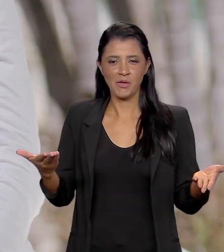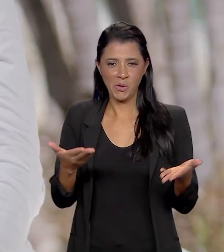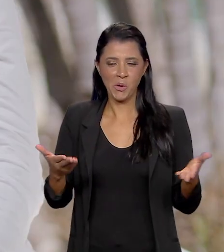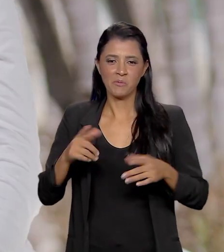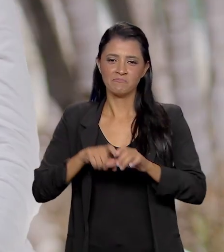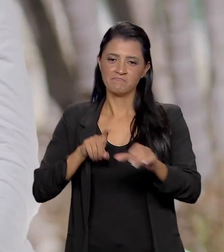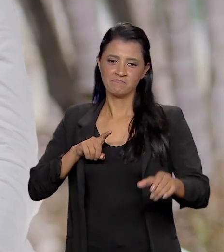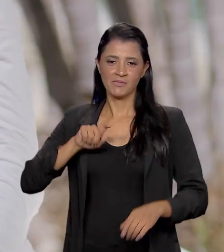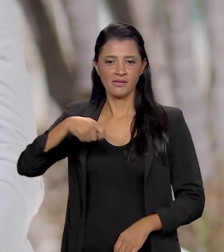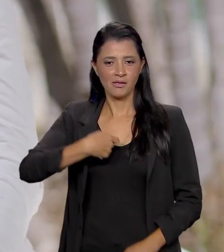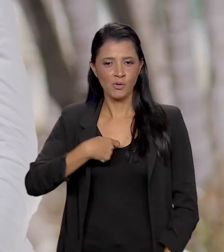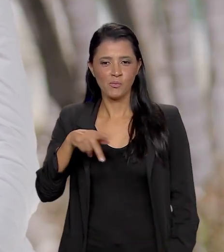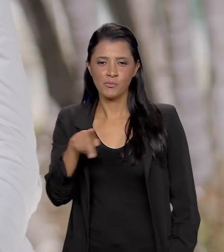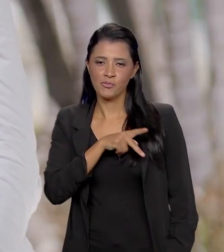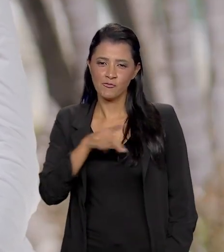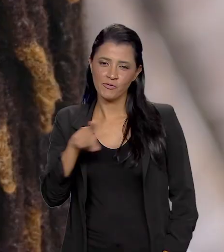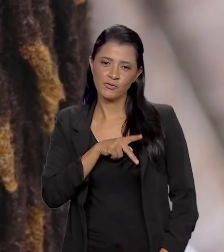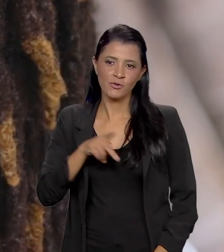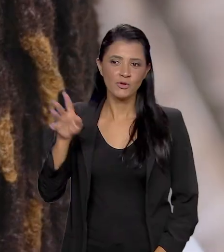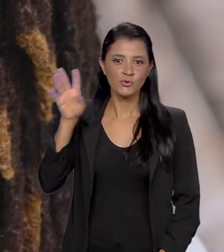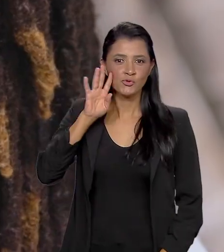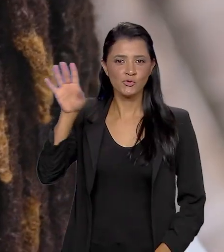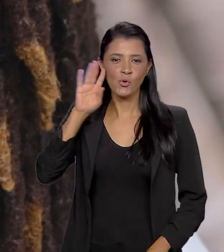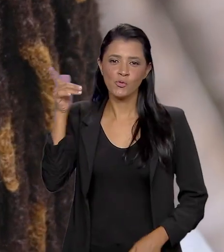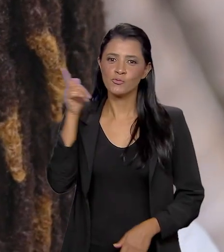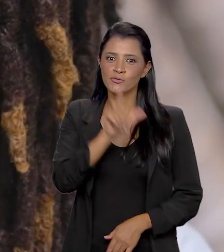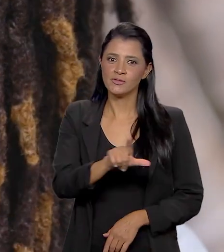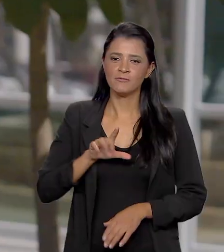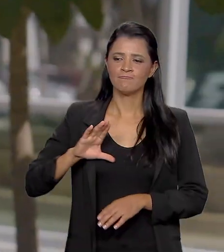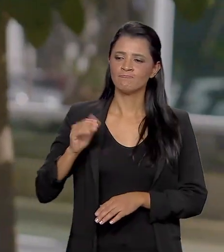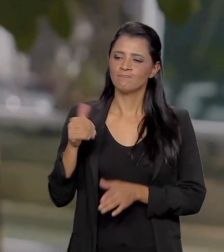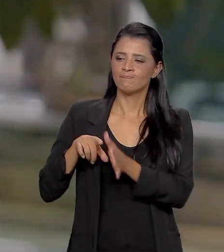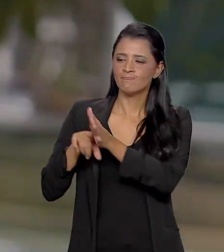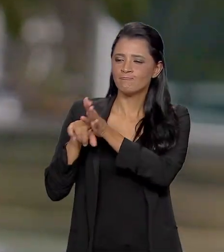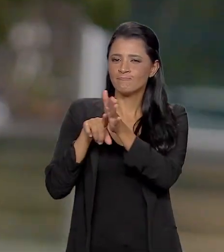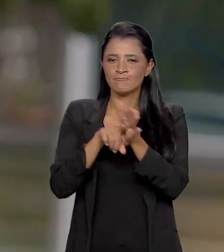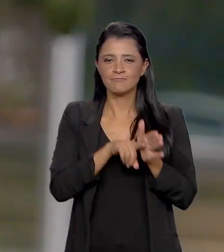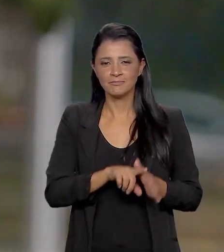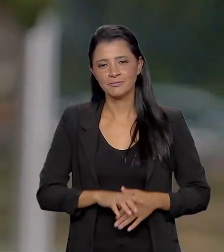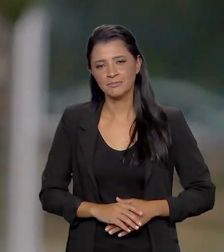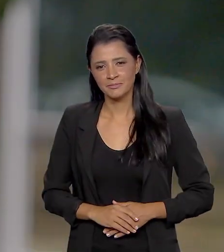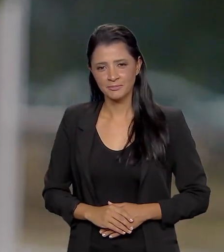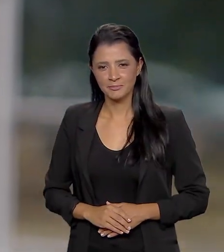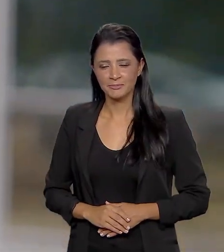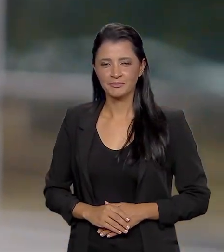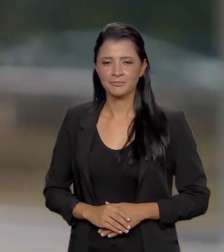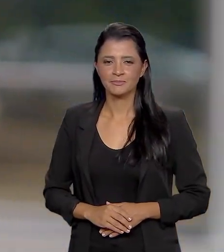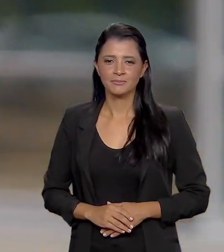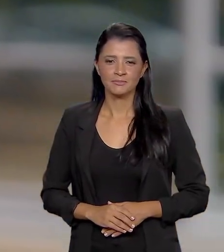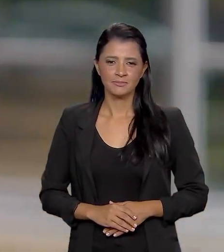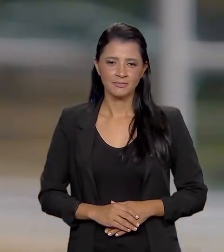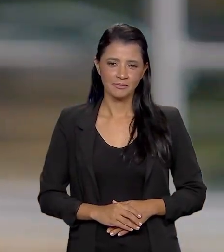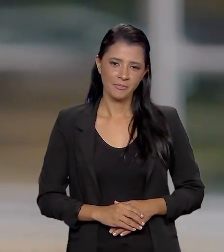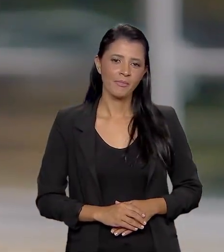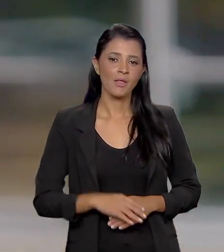aqui, essa independência de ser uma professora, de realizar um sonho e de ser uma cientista, pesquisadora.